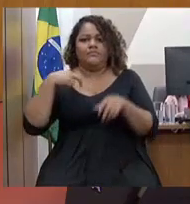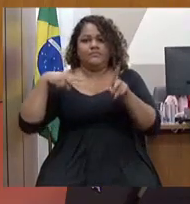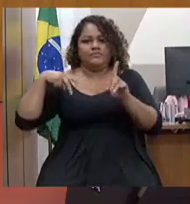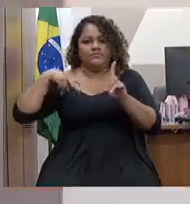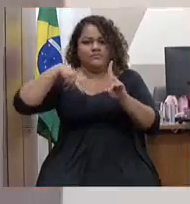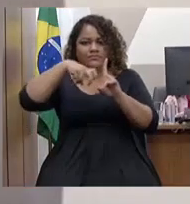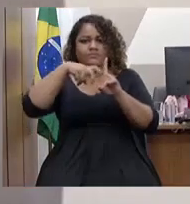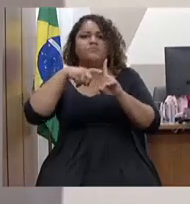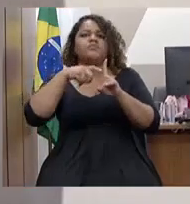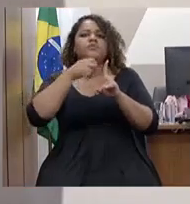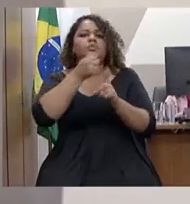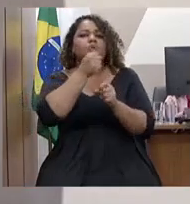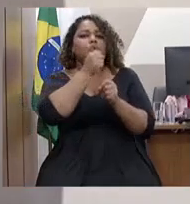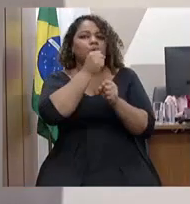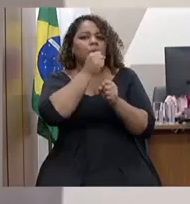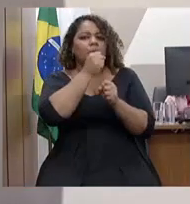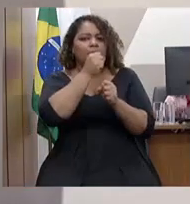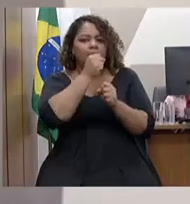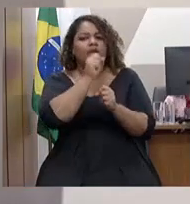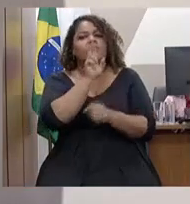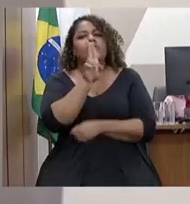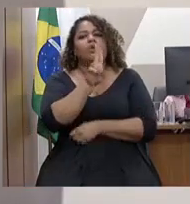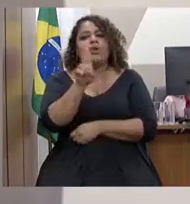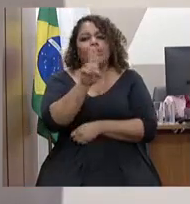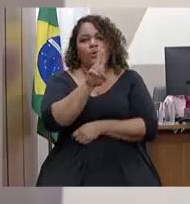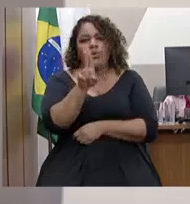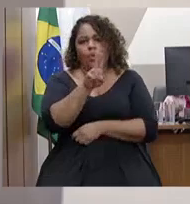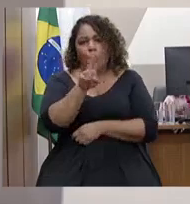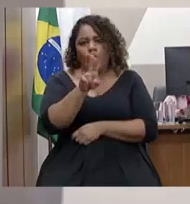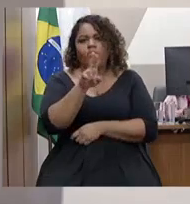falar o nome né